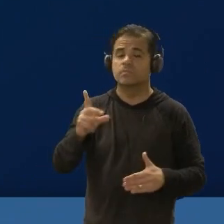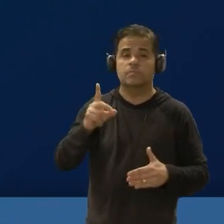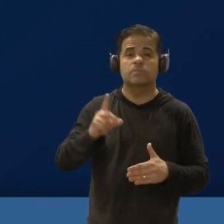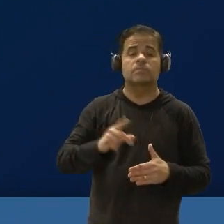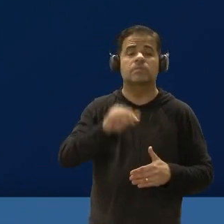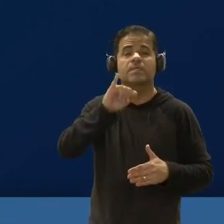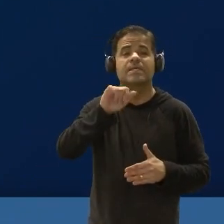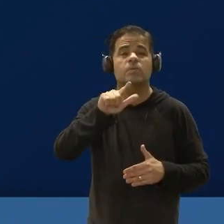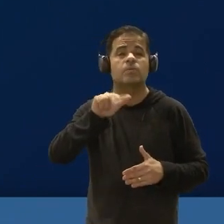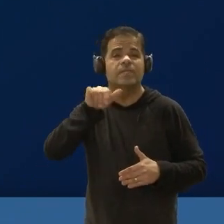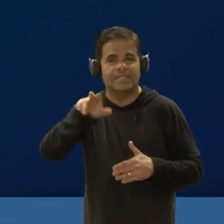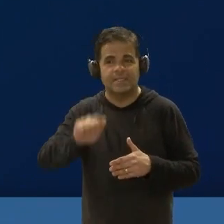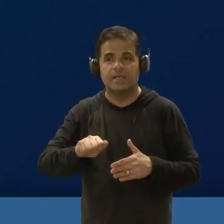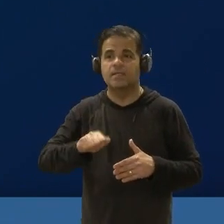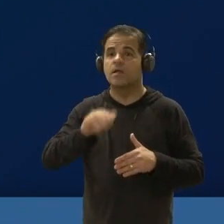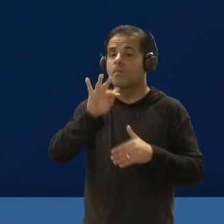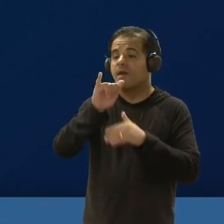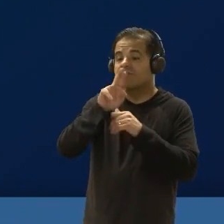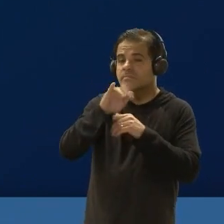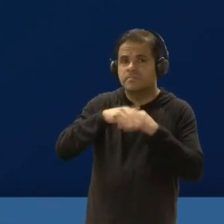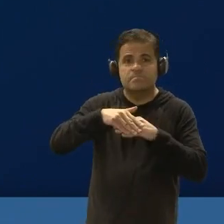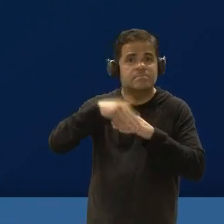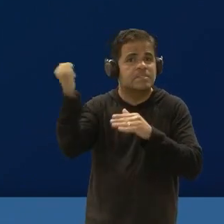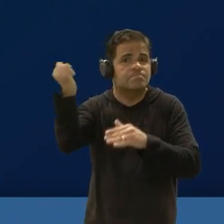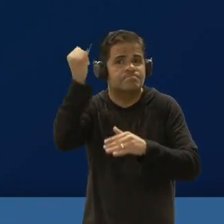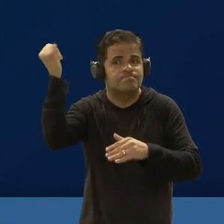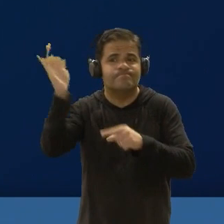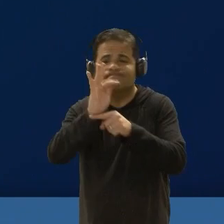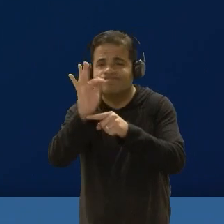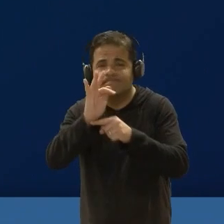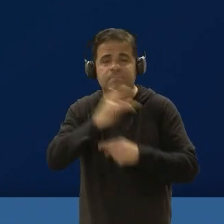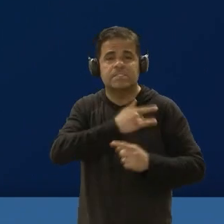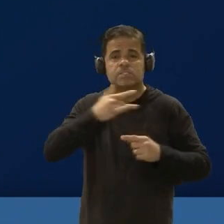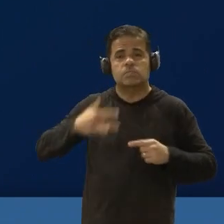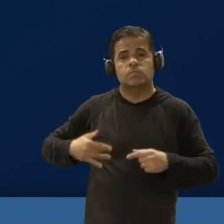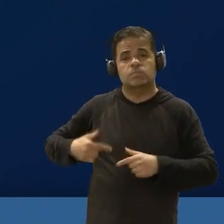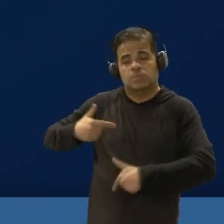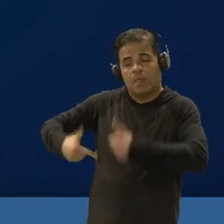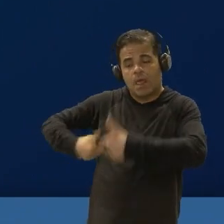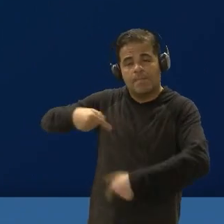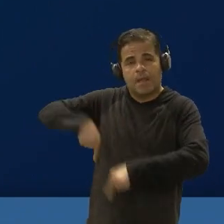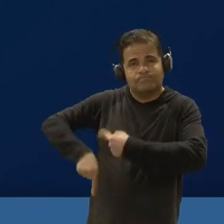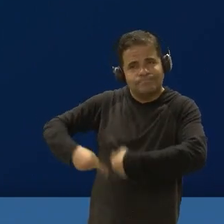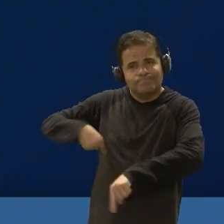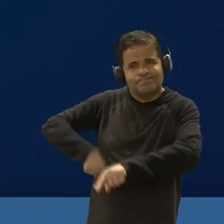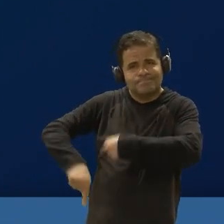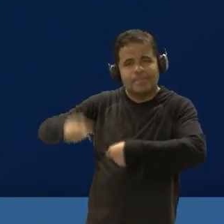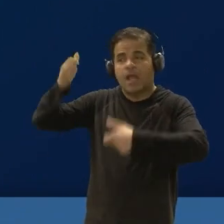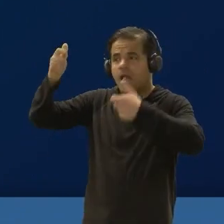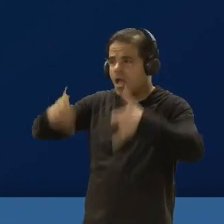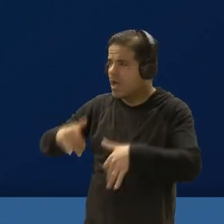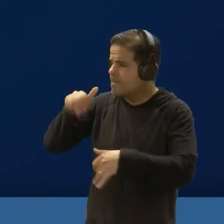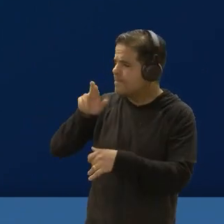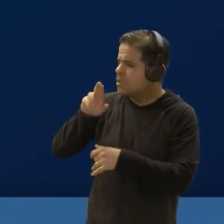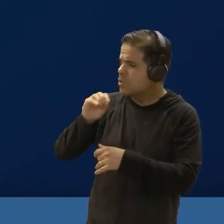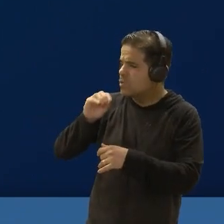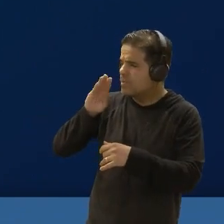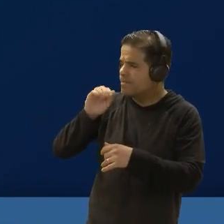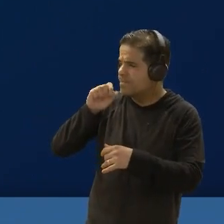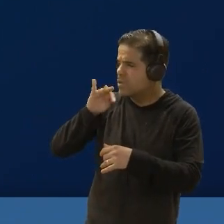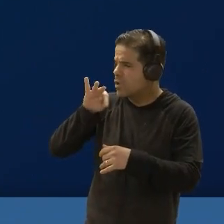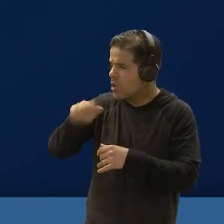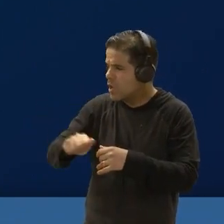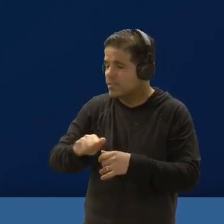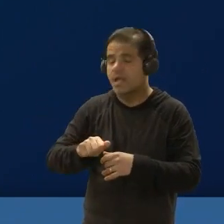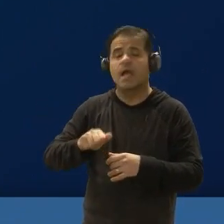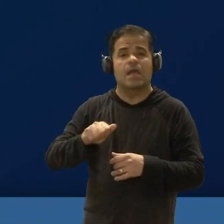de inulina, que é uma das fibras mais importantes para a saúde intestinal. Muito se fala da microbiota, né?